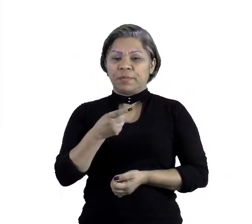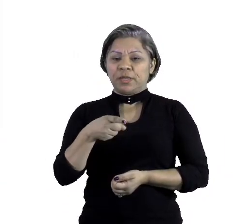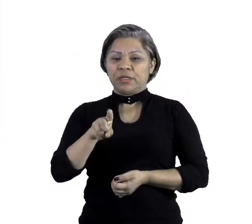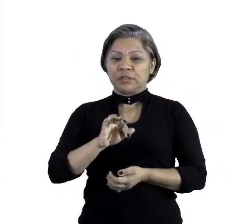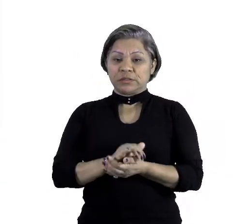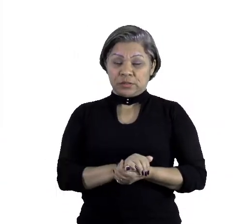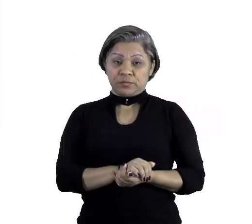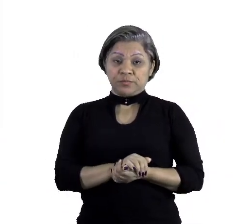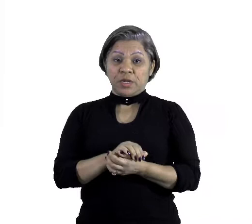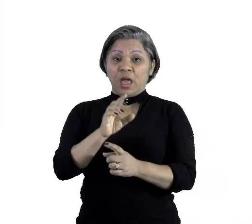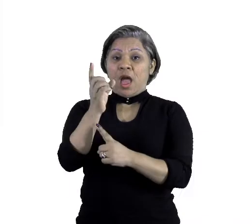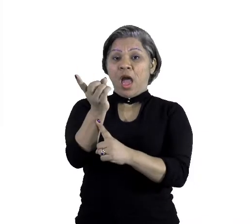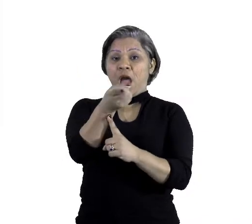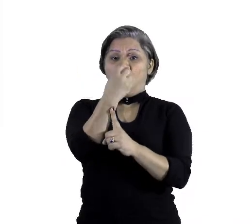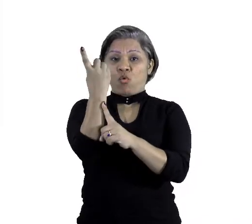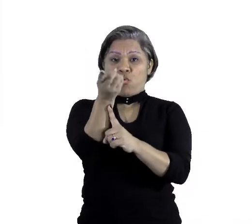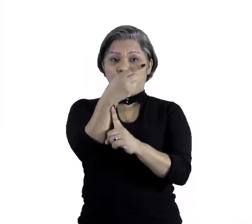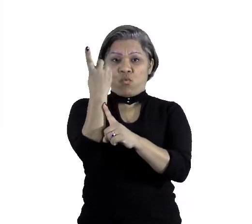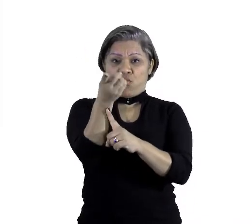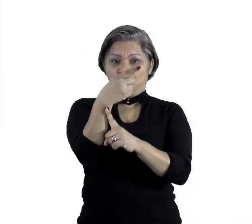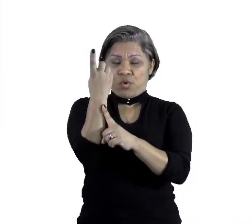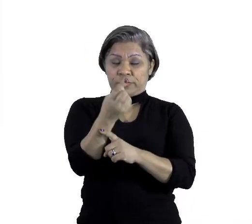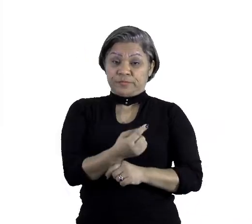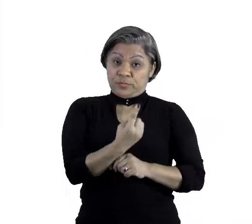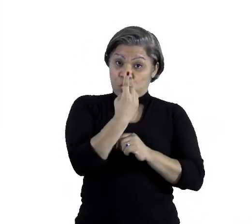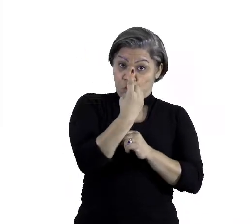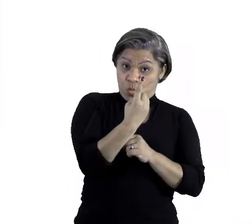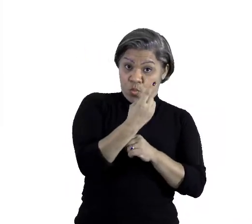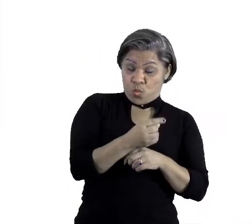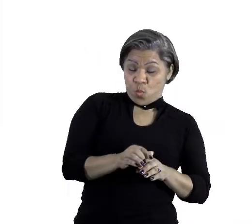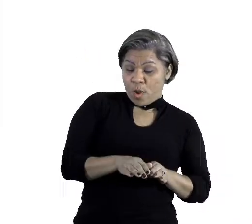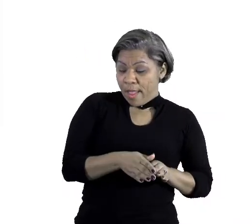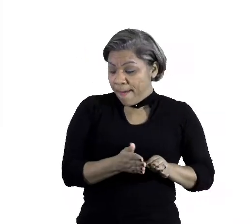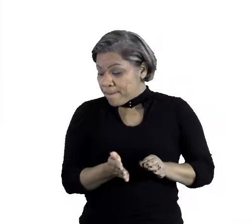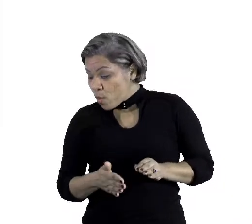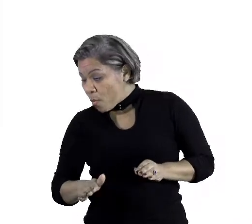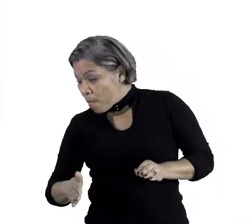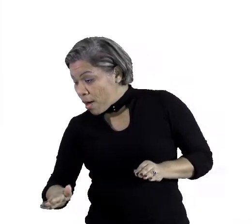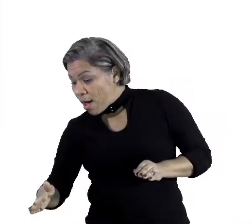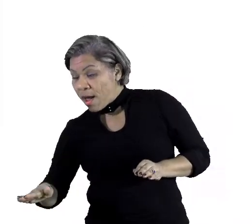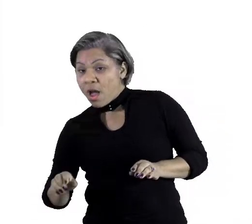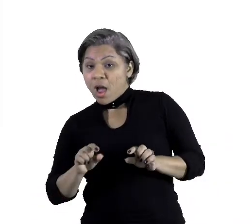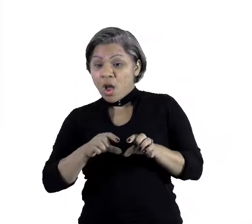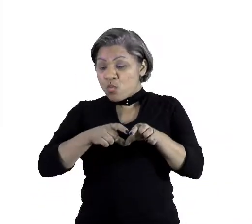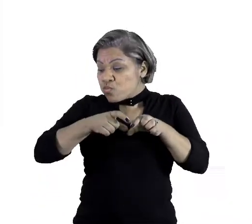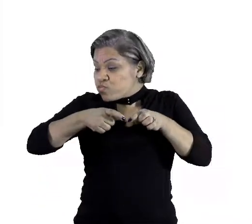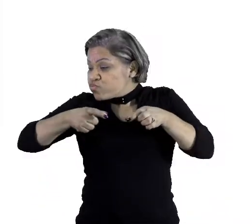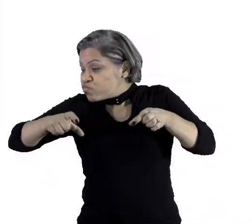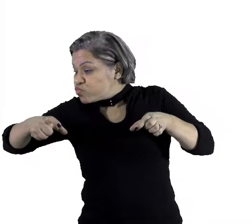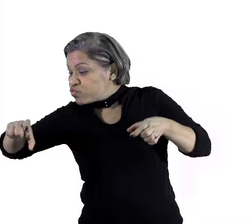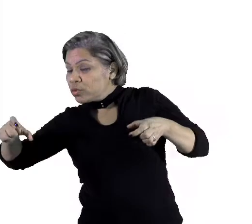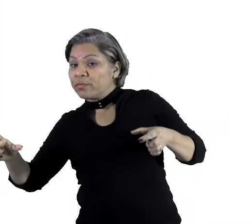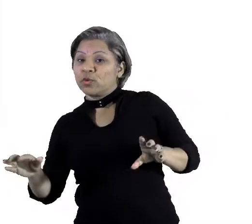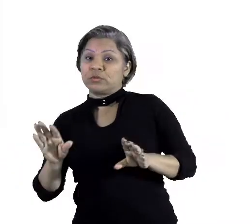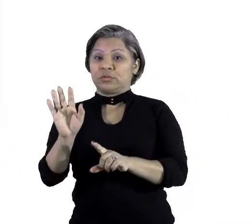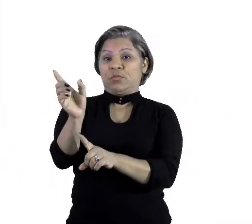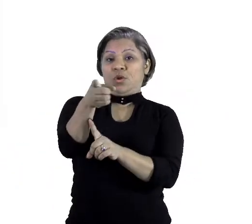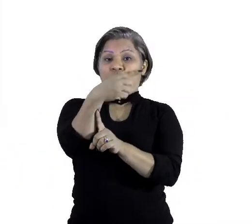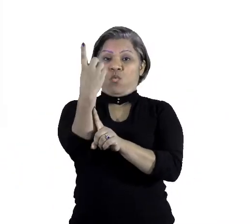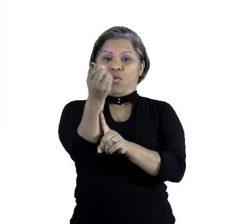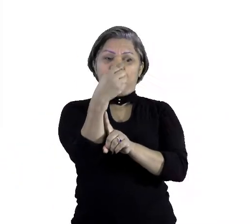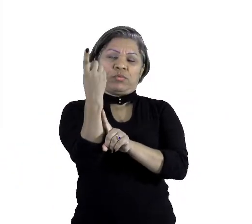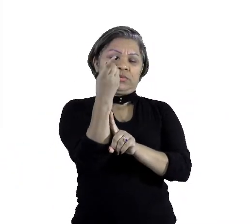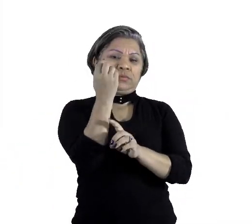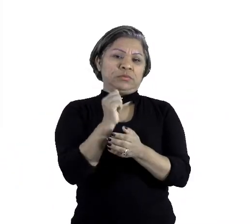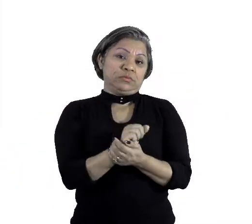superfície. Então, um é por baixo, outro é no solo e outro é por cima. São os tipos de